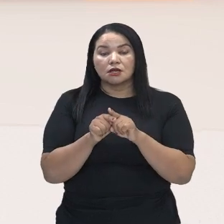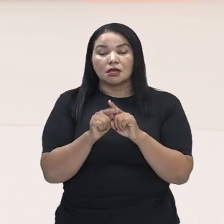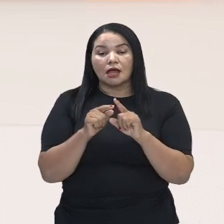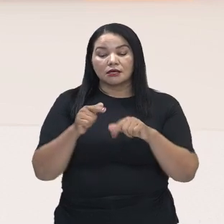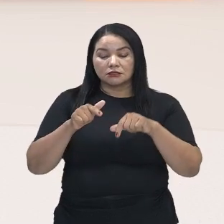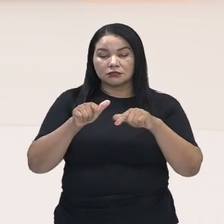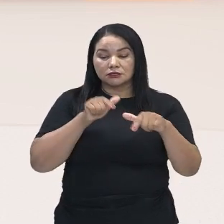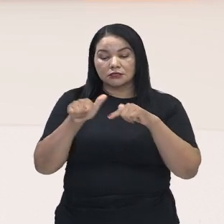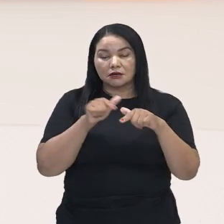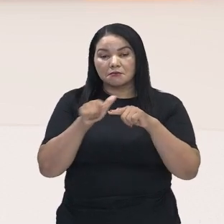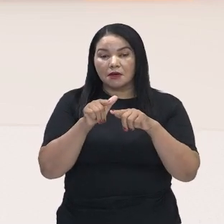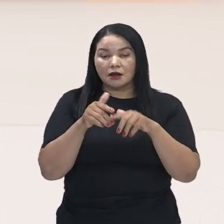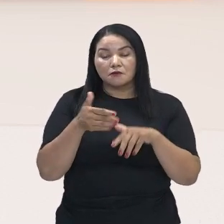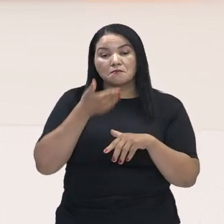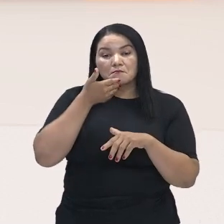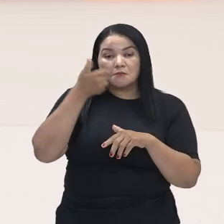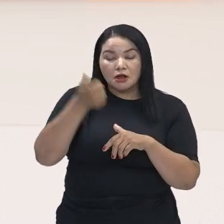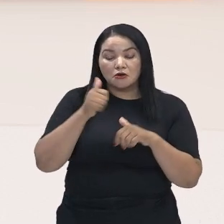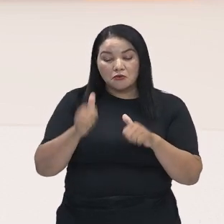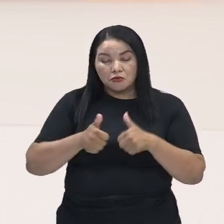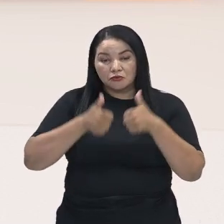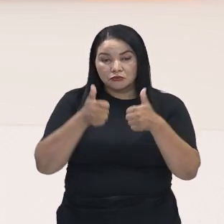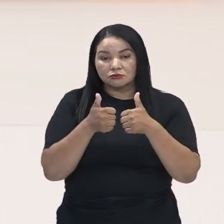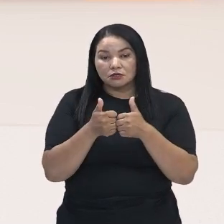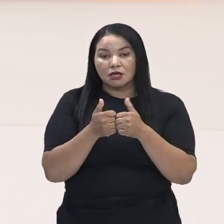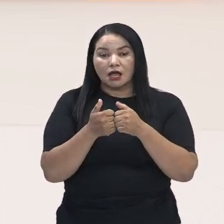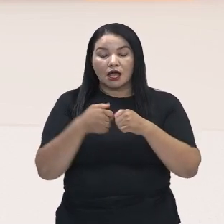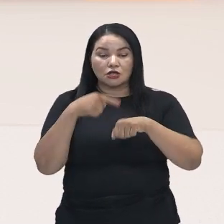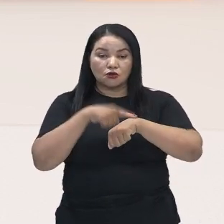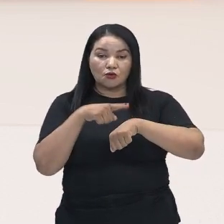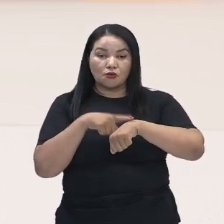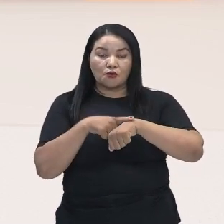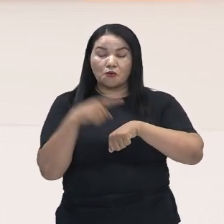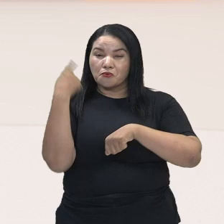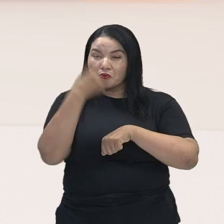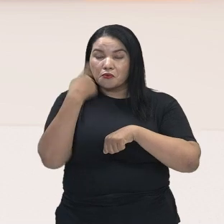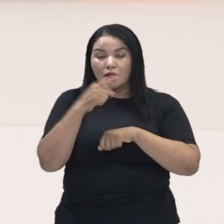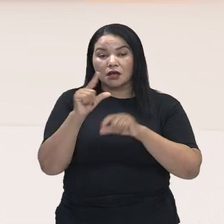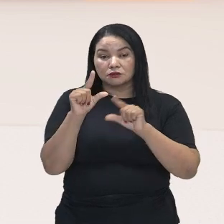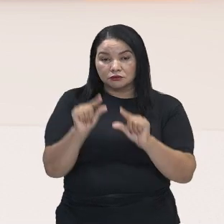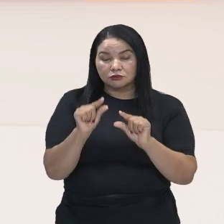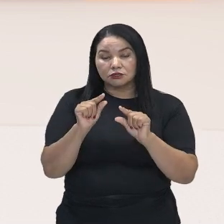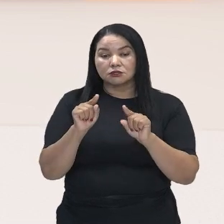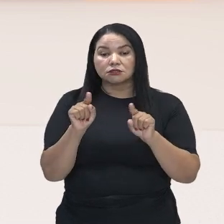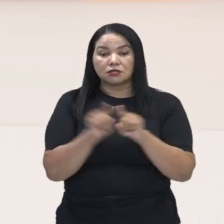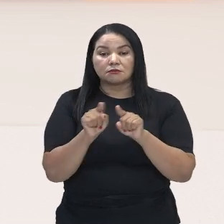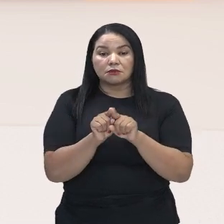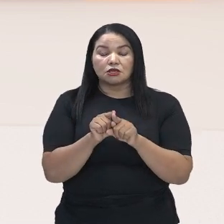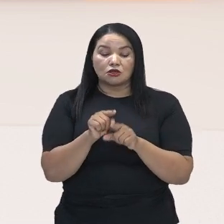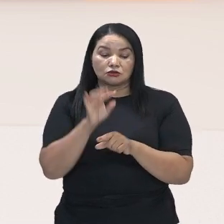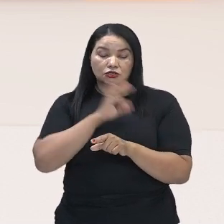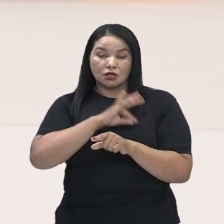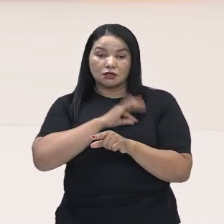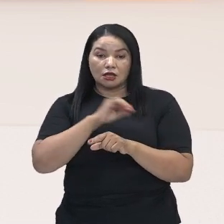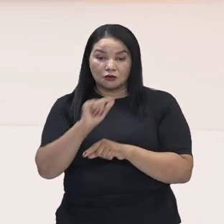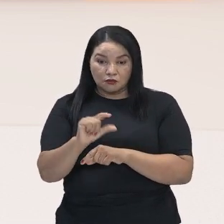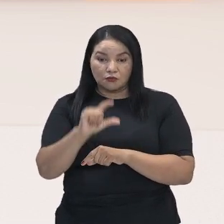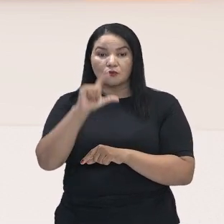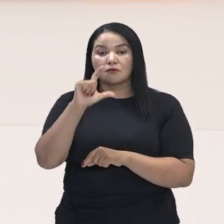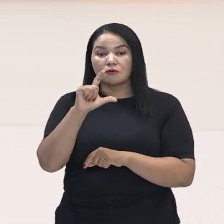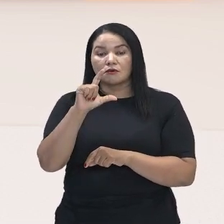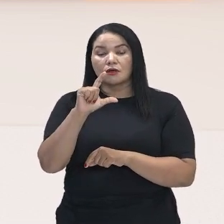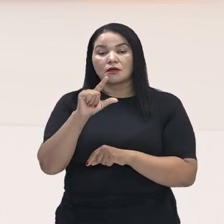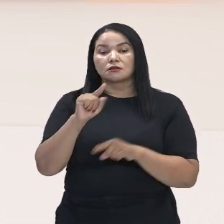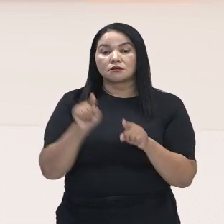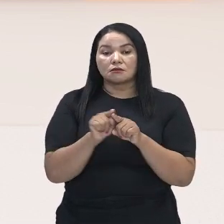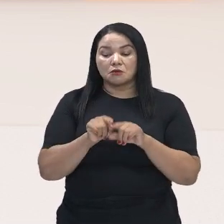trabalho, diminuindo a jornada de trabalho, que era bastante extenuante, aumentando ali o salário, proibindo o